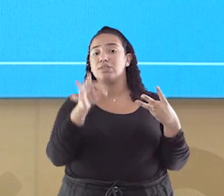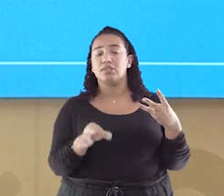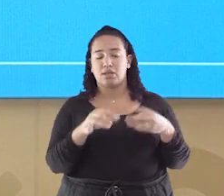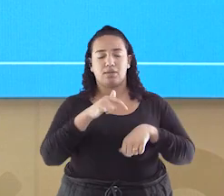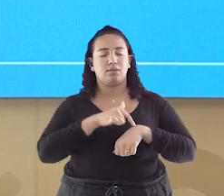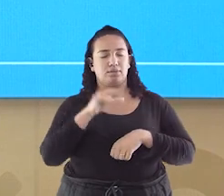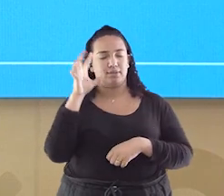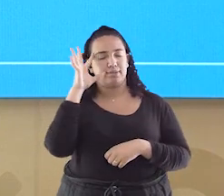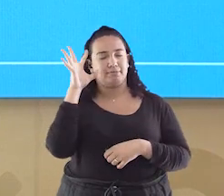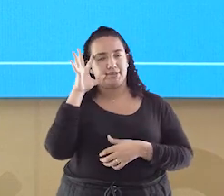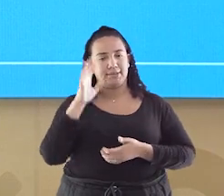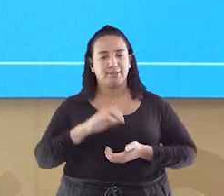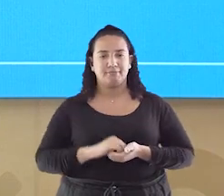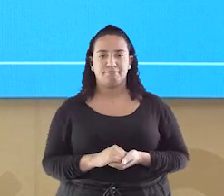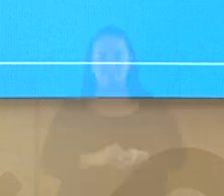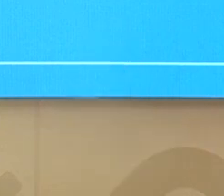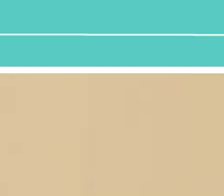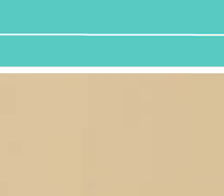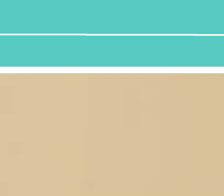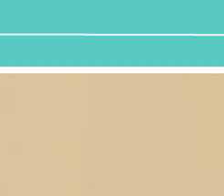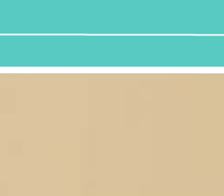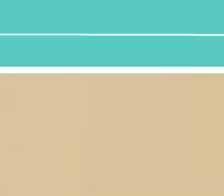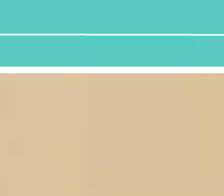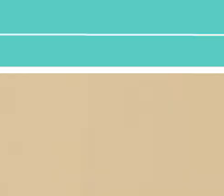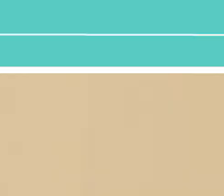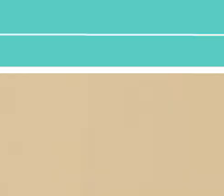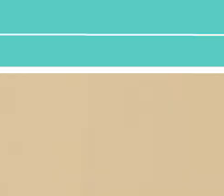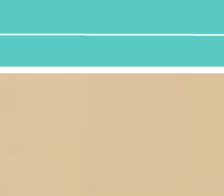indireto. Mais um tempinho para vocês pensarem.